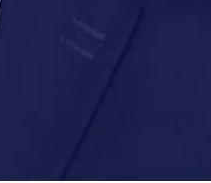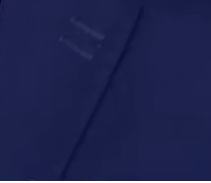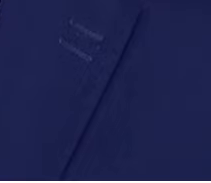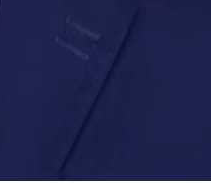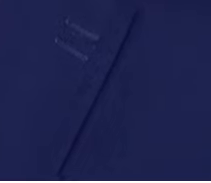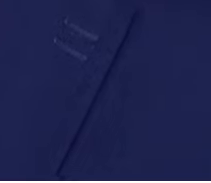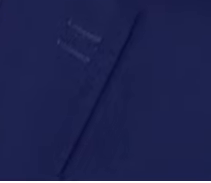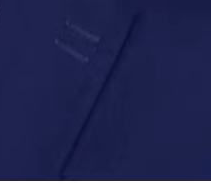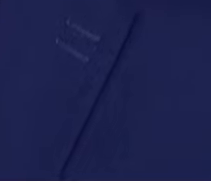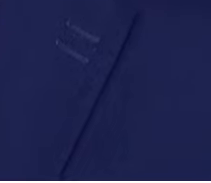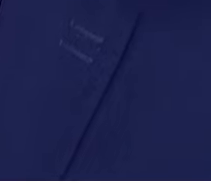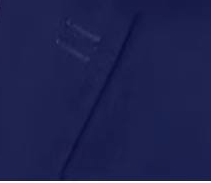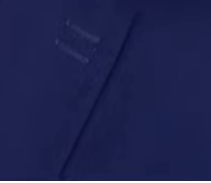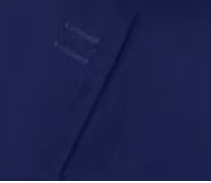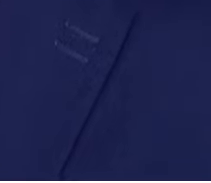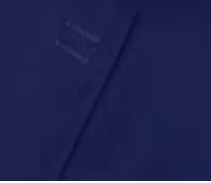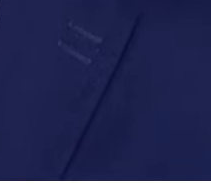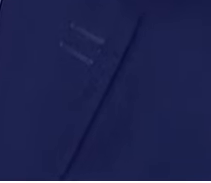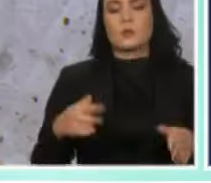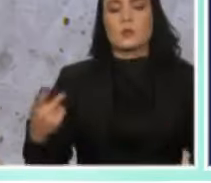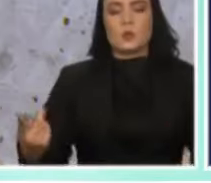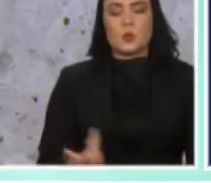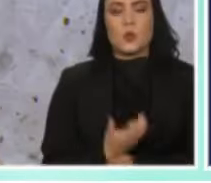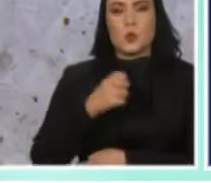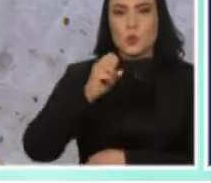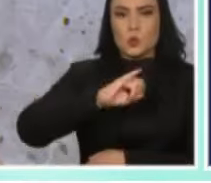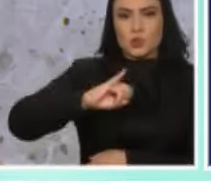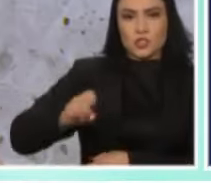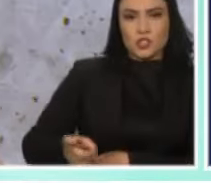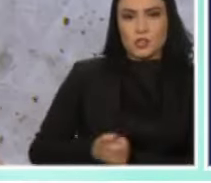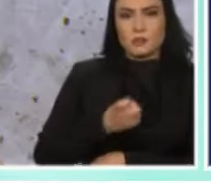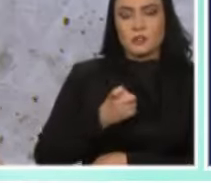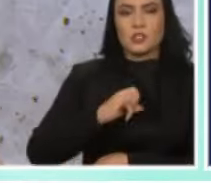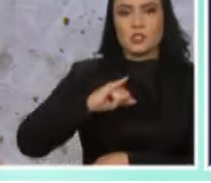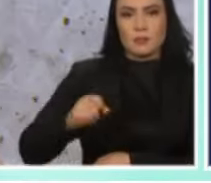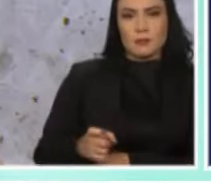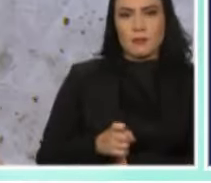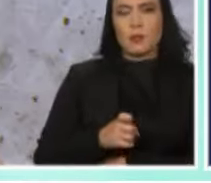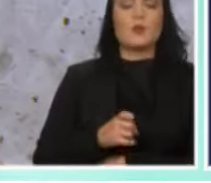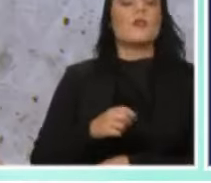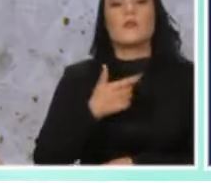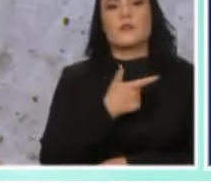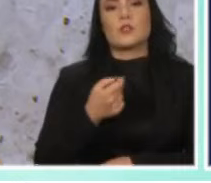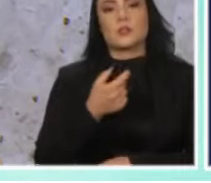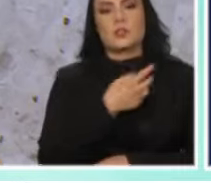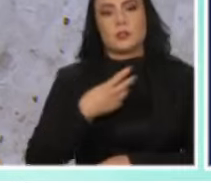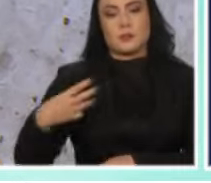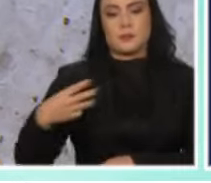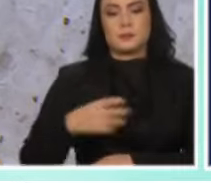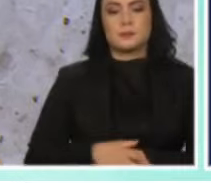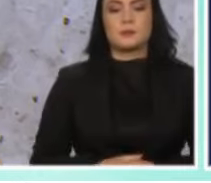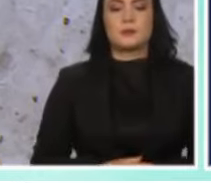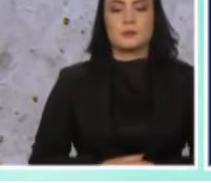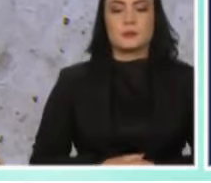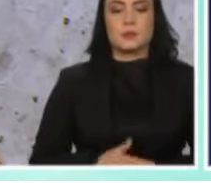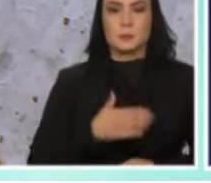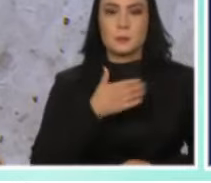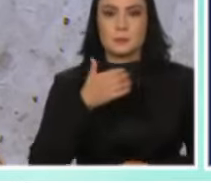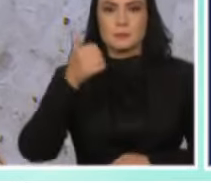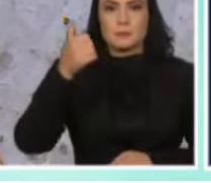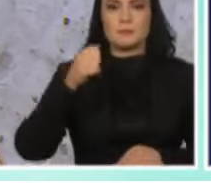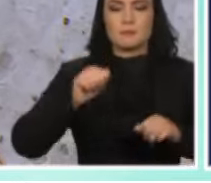eleições municipais o foco totalmente voltado eh entre os parlamentares para eleger o seus